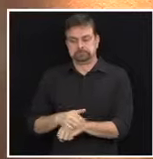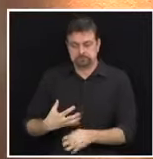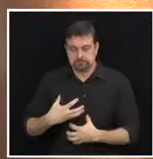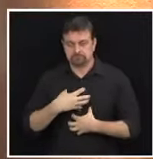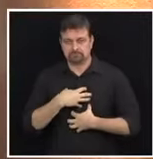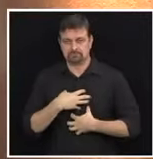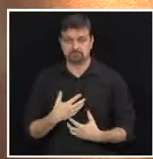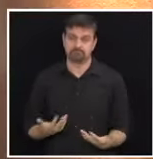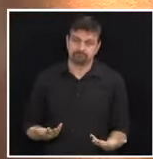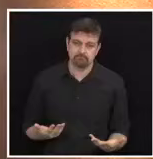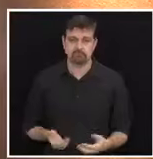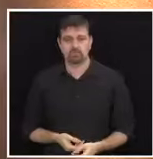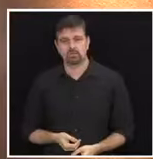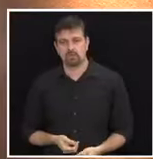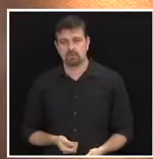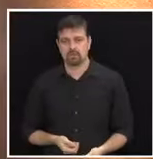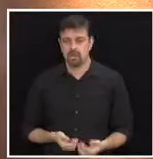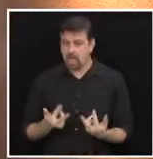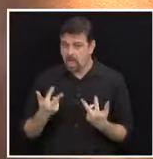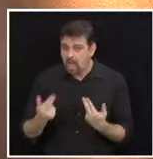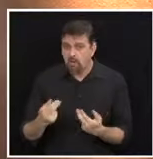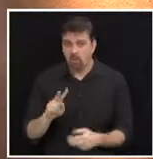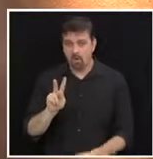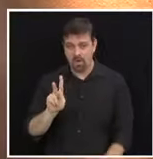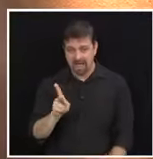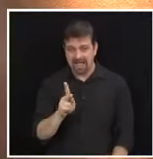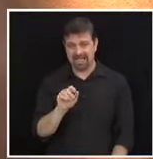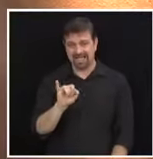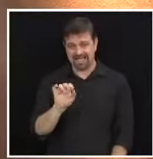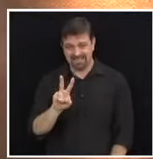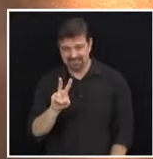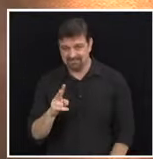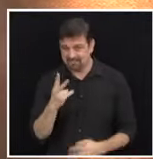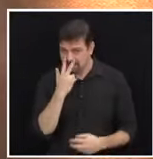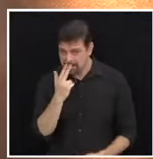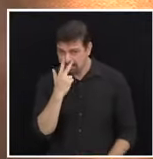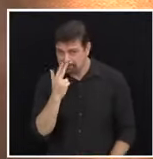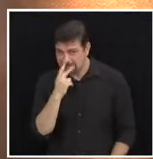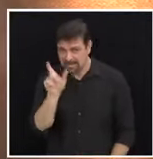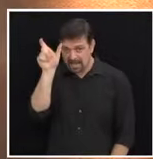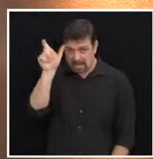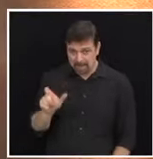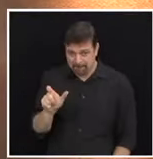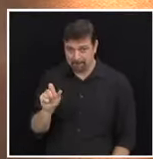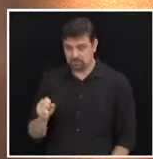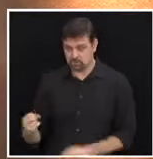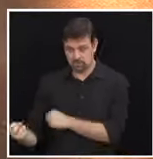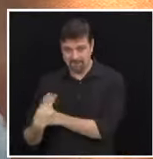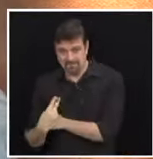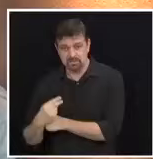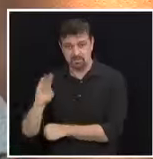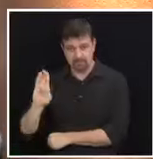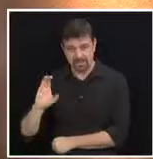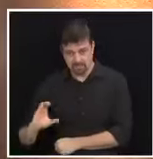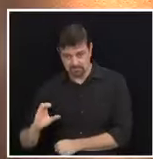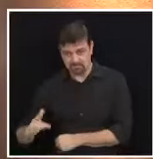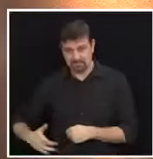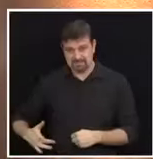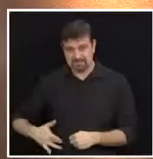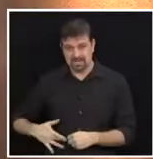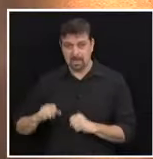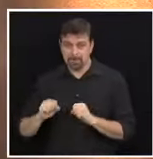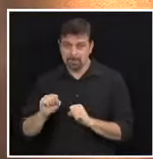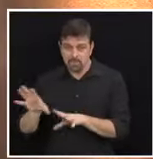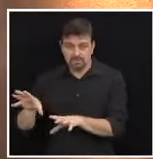pouco parecido com aquela situação que eu falei do HIV. Quando você se infecta pelo vírus da hepatite B ou C, você pode ter